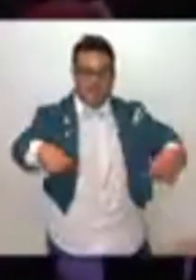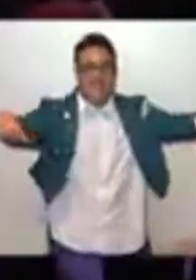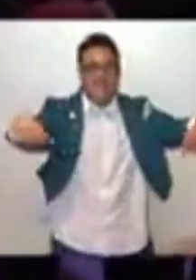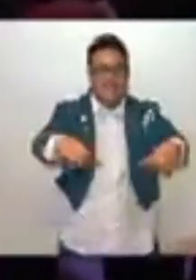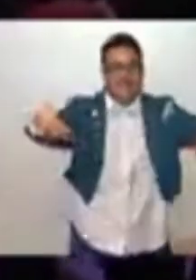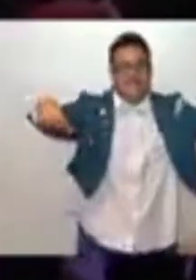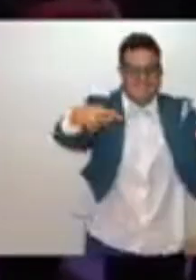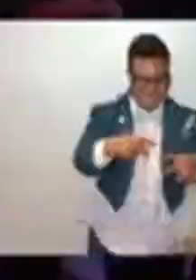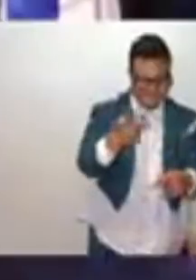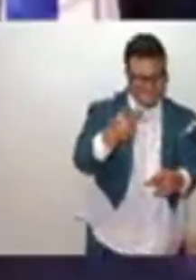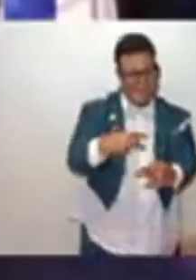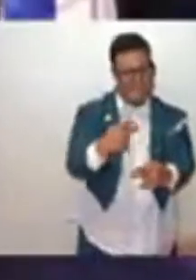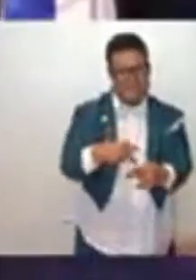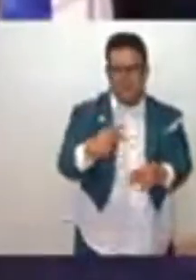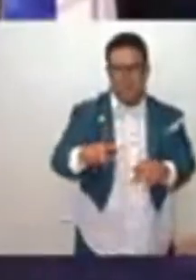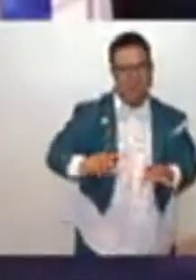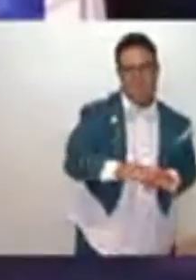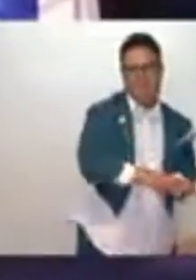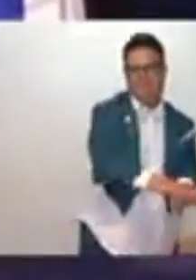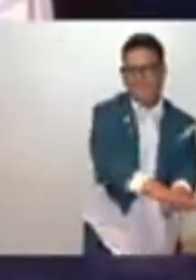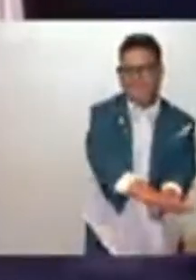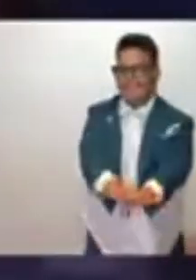E aí